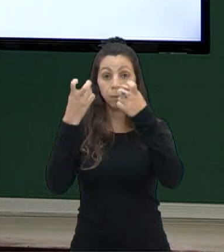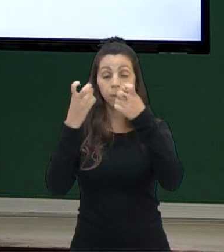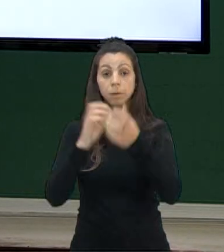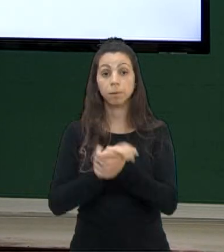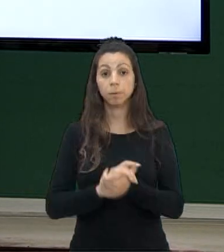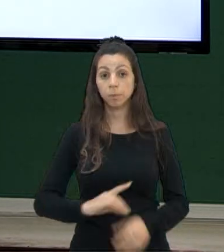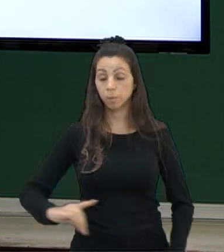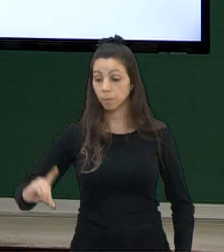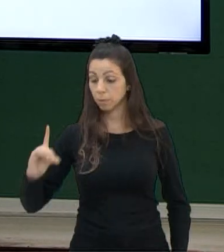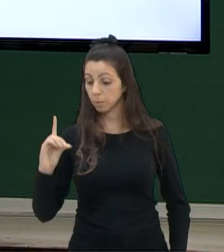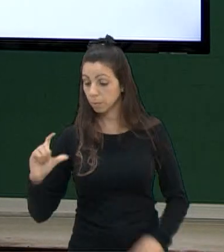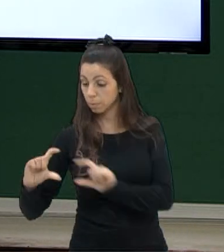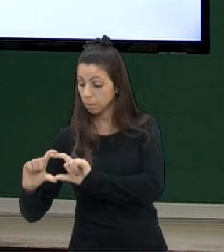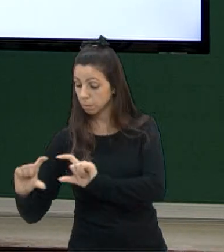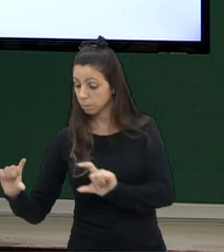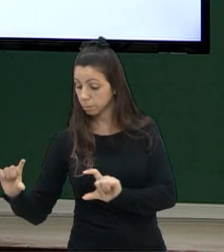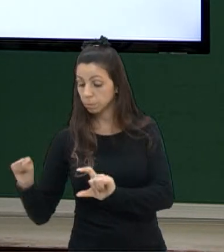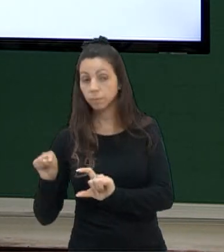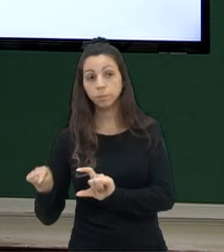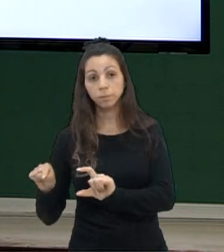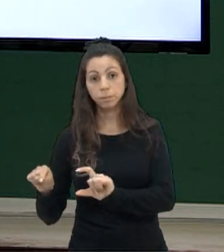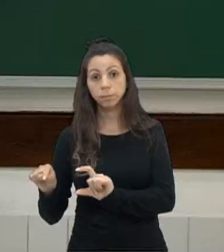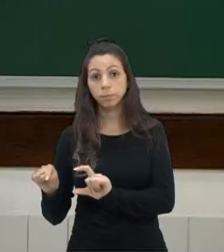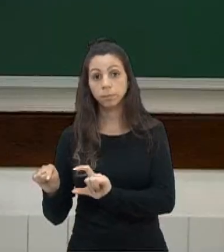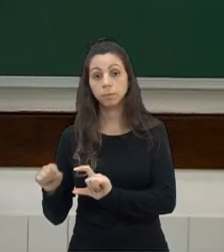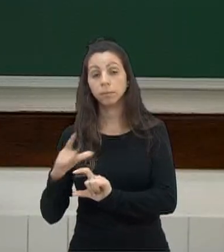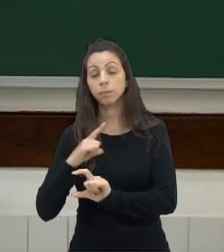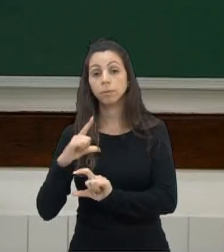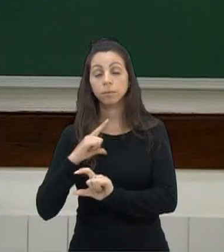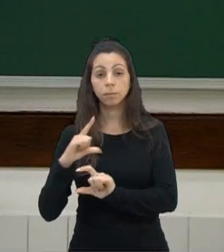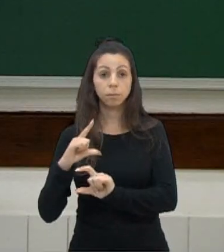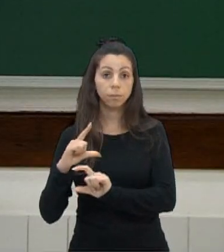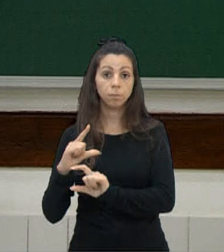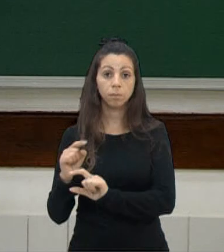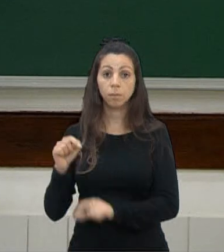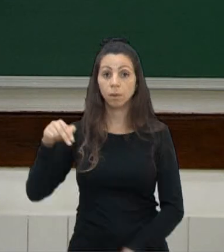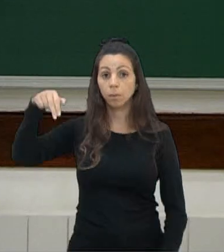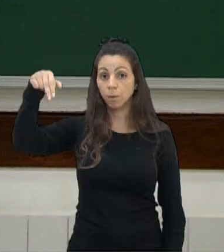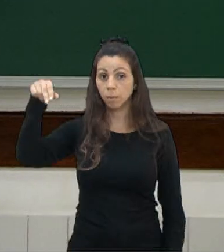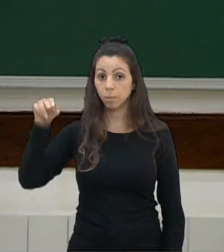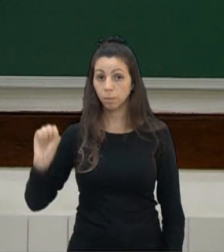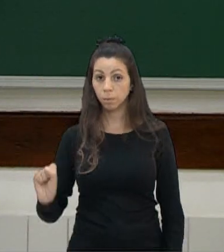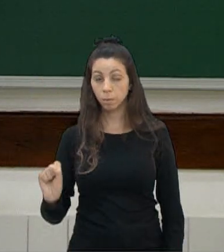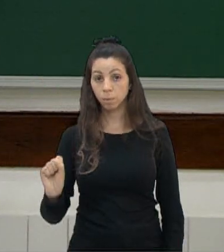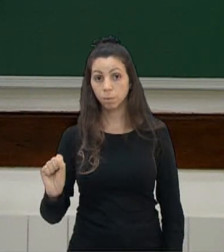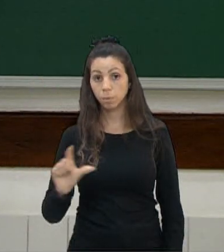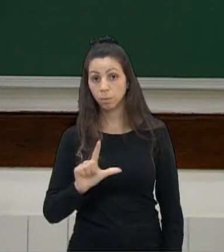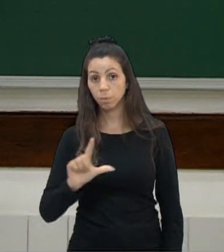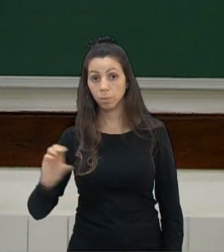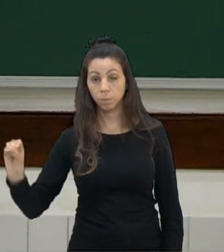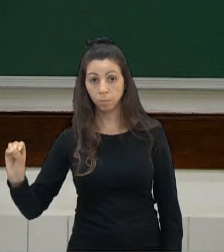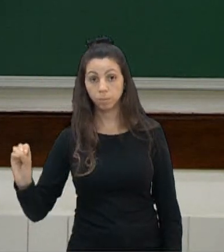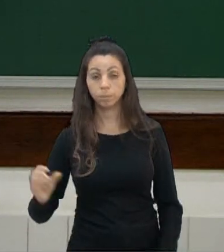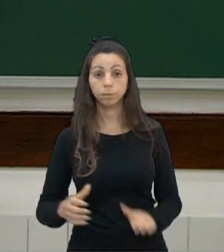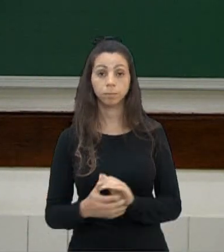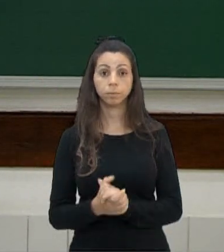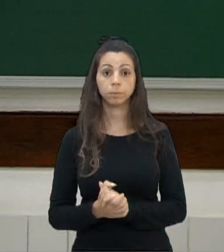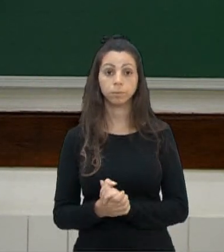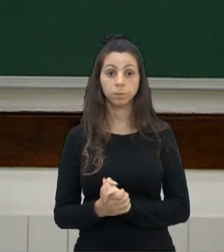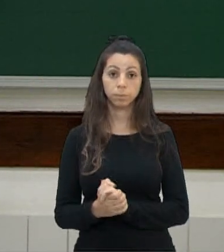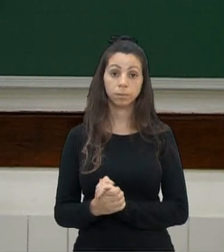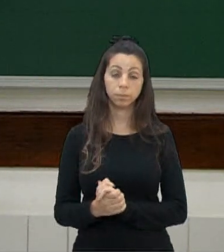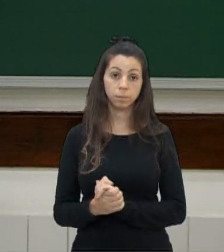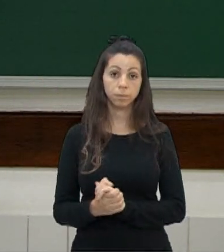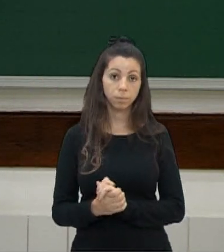direito do mapa. No canto inferior direito do mapa nós temos a rosa dos ventos. E é ela que nos indica o norte, o sul, o leste e o